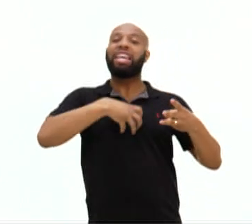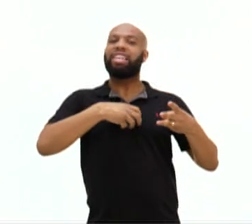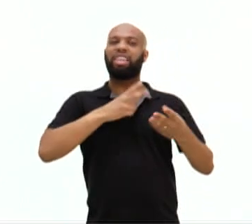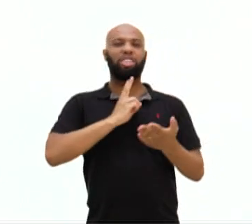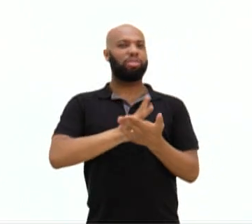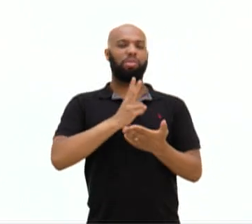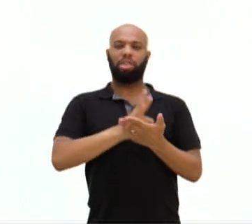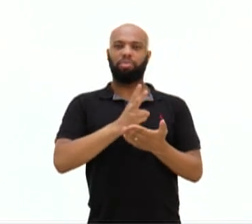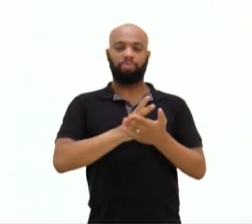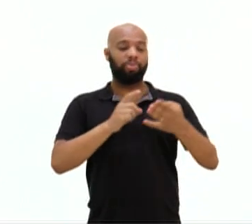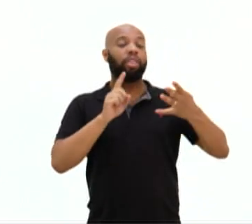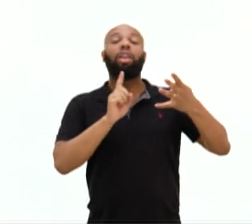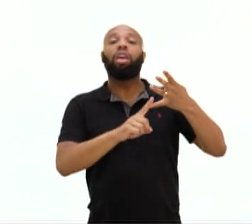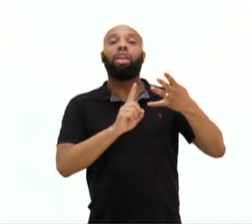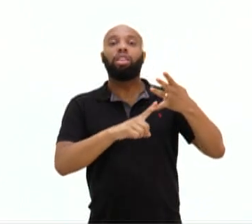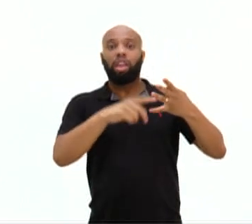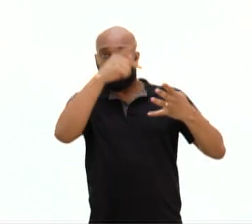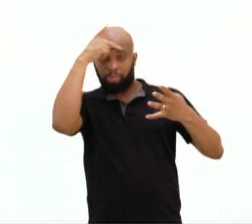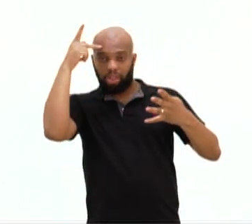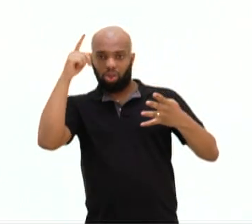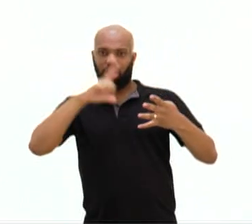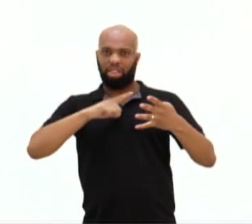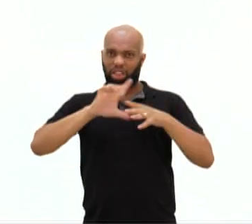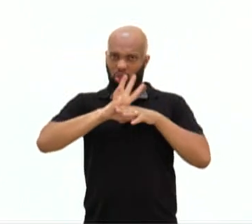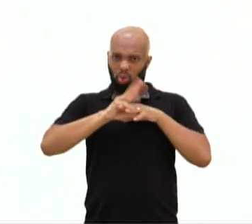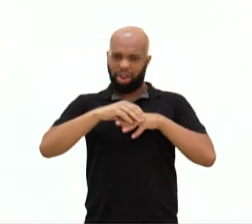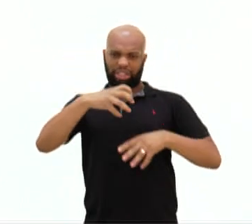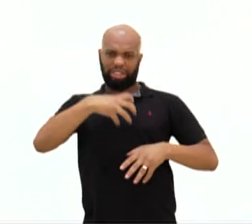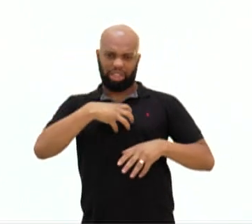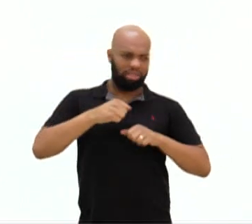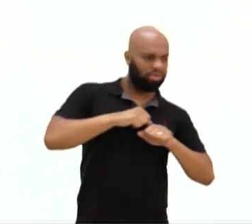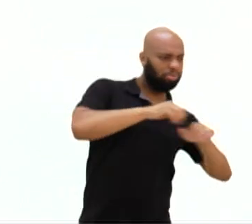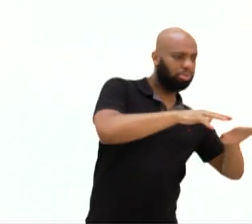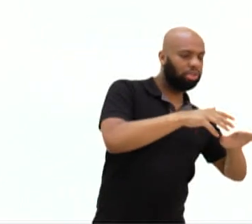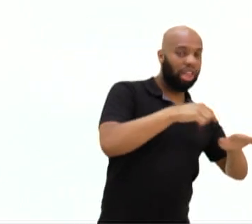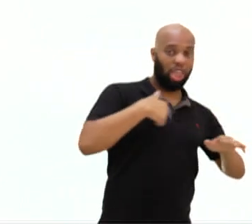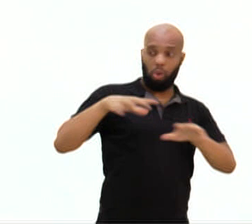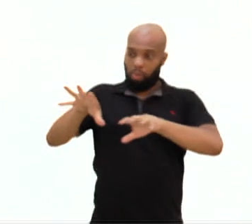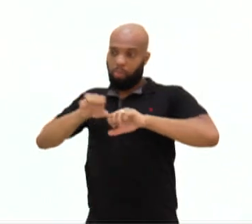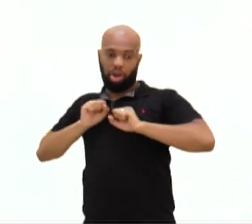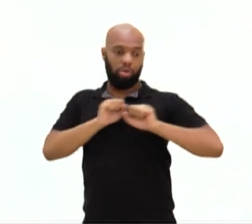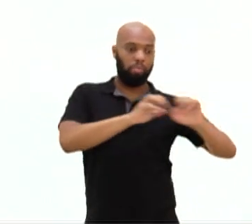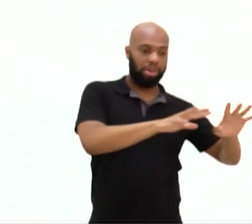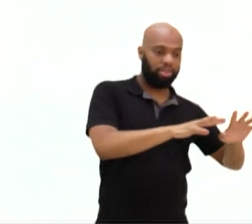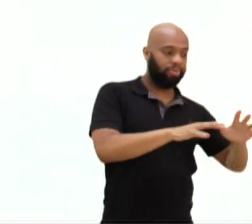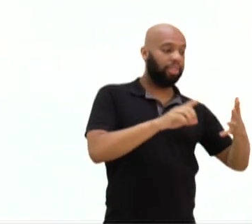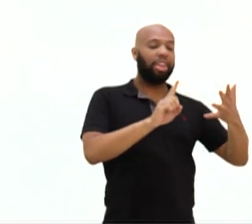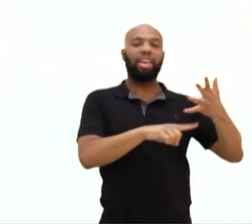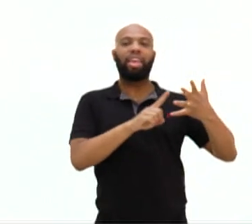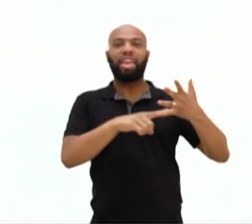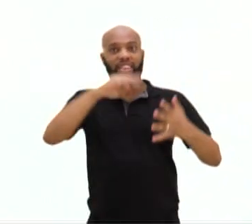serem transmitidas de uma pessoa para outra. Ou letra E, as 3 doenças não causarem febre.